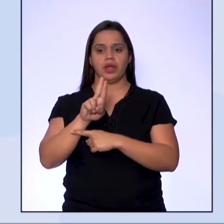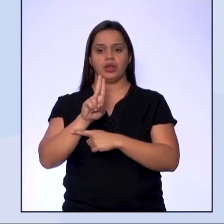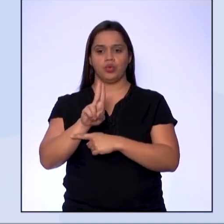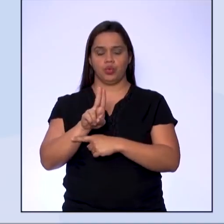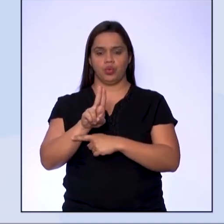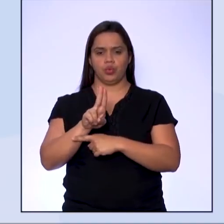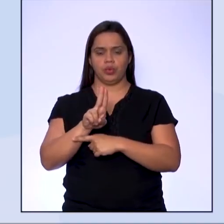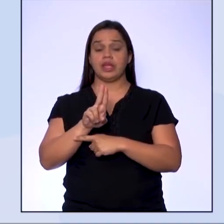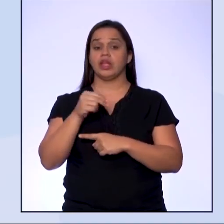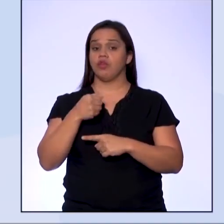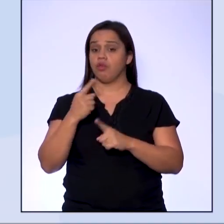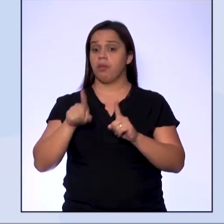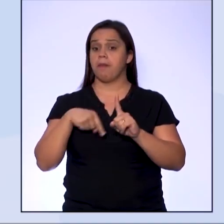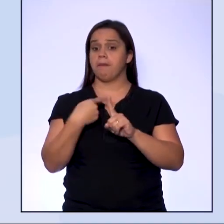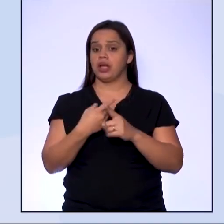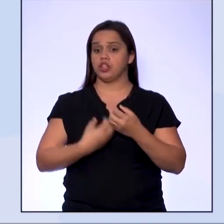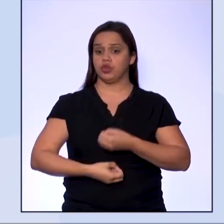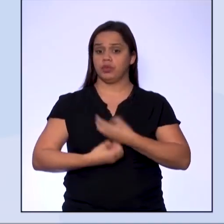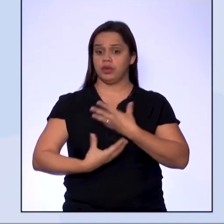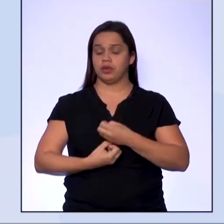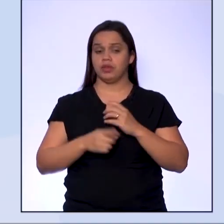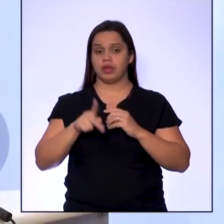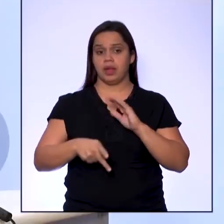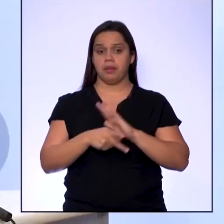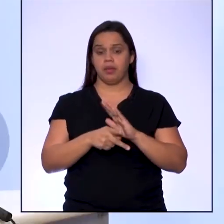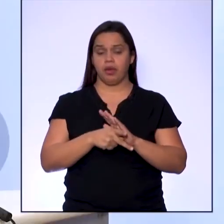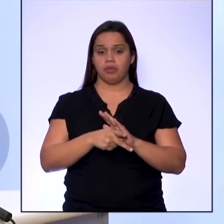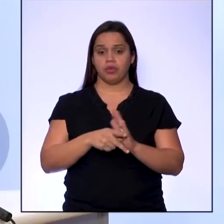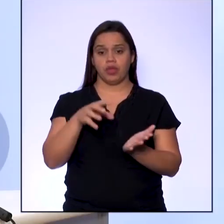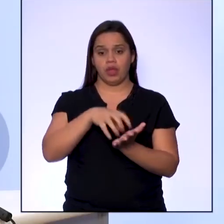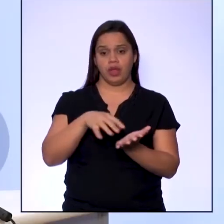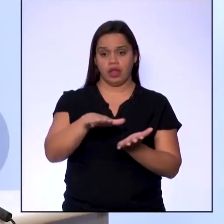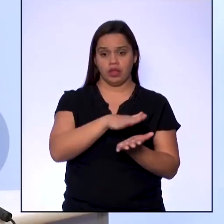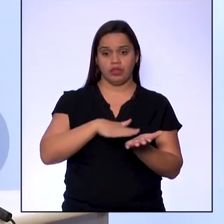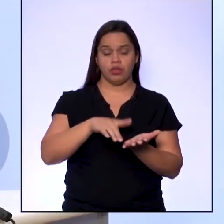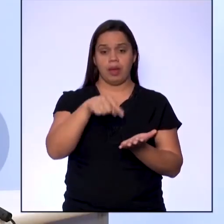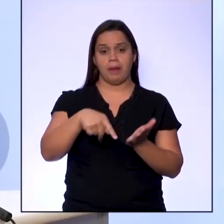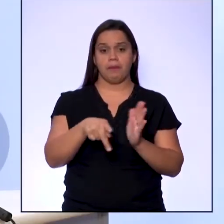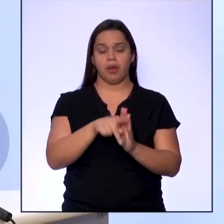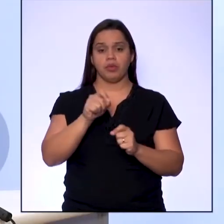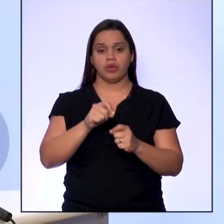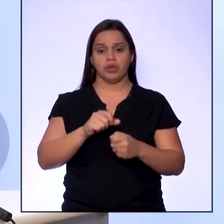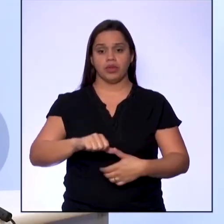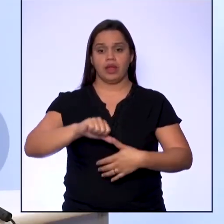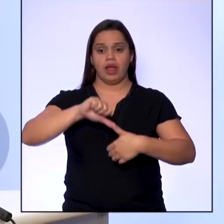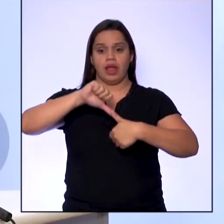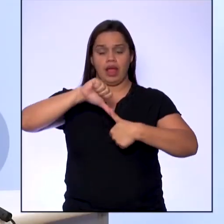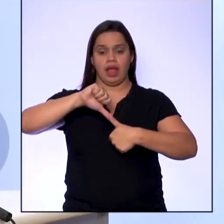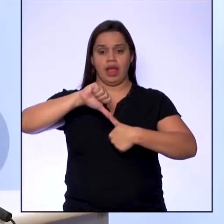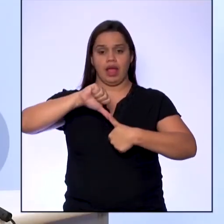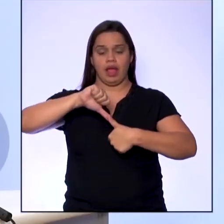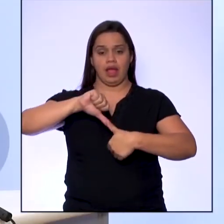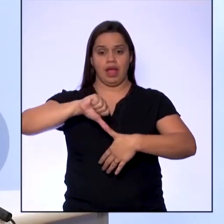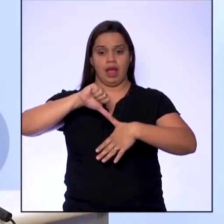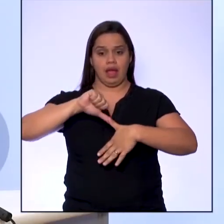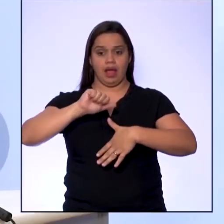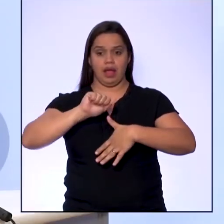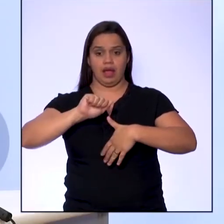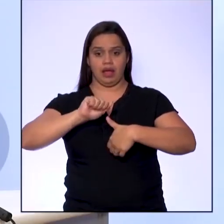nós fizemos as perguntas, né? Primeiro, qual o povo que era originário dessa cidade aí? Então o povo é o Inca,